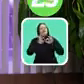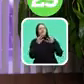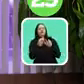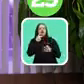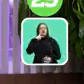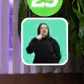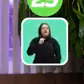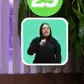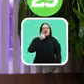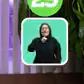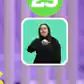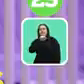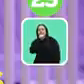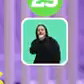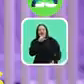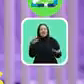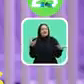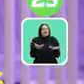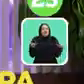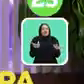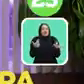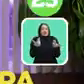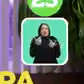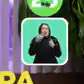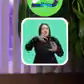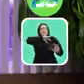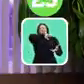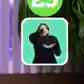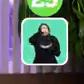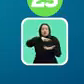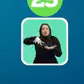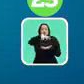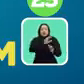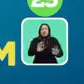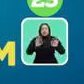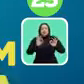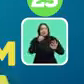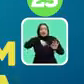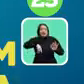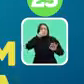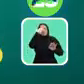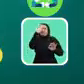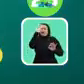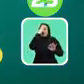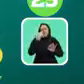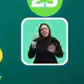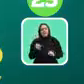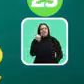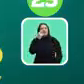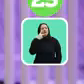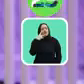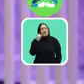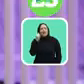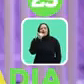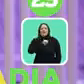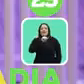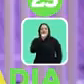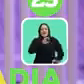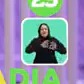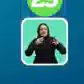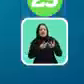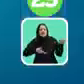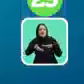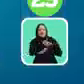a cereja do bolo dos Estados Unidos, de países da Europa, da China. Eles entendem a importância do envolvimento dos pais para usar as